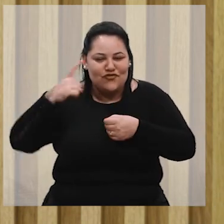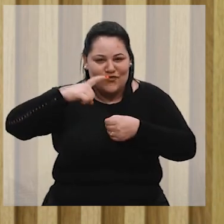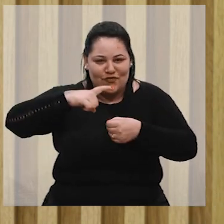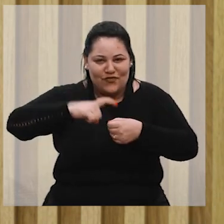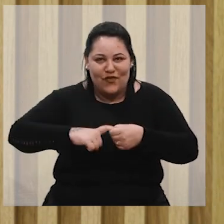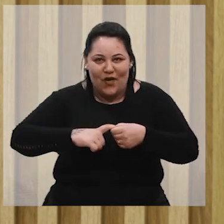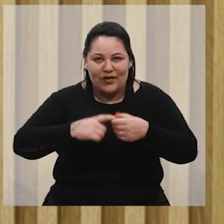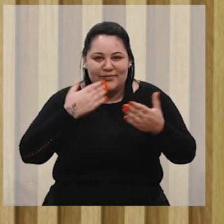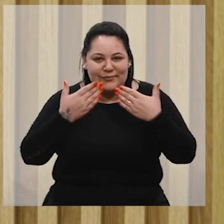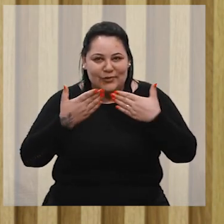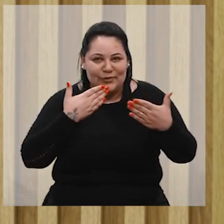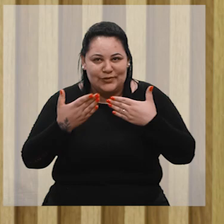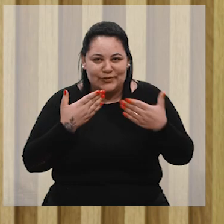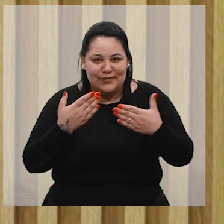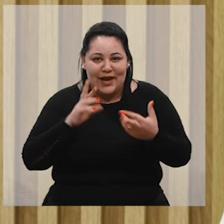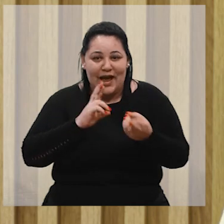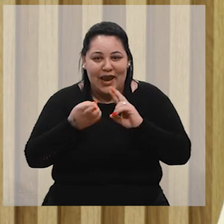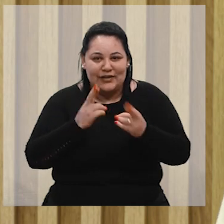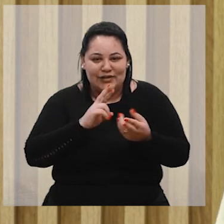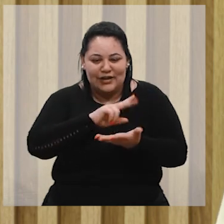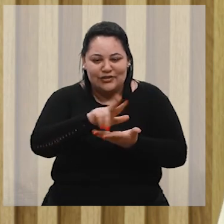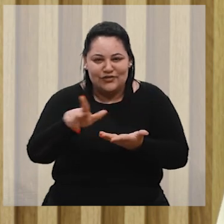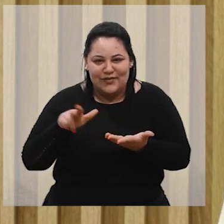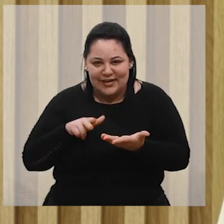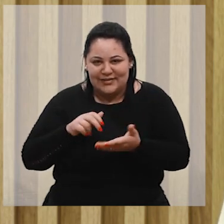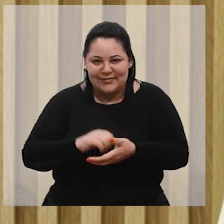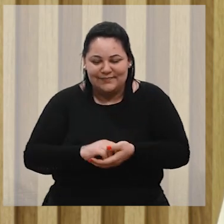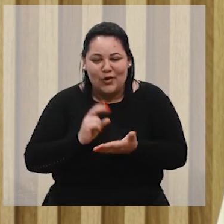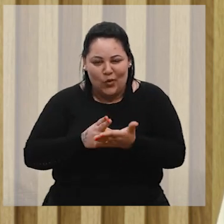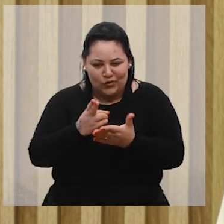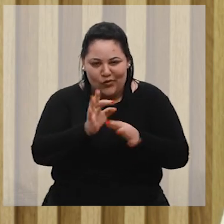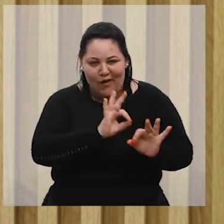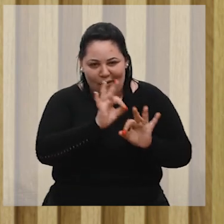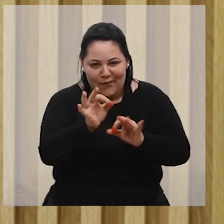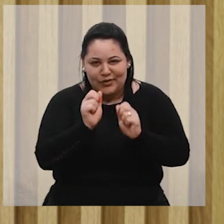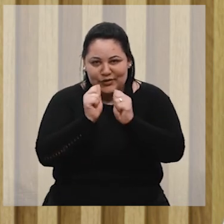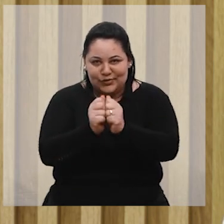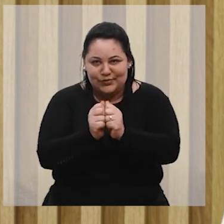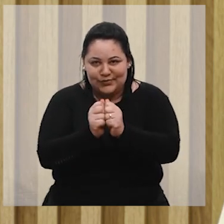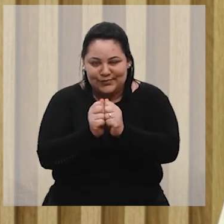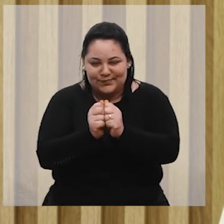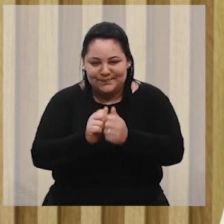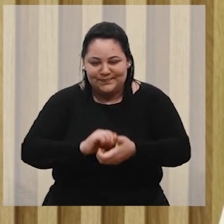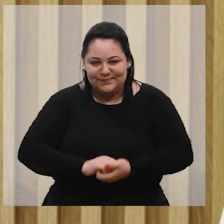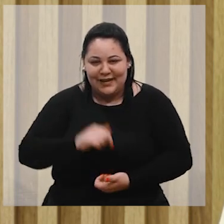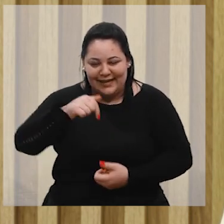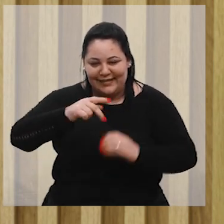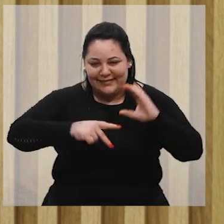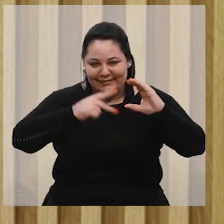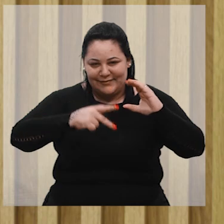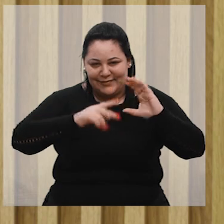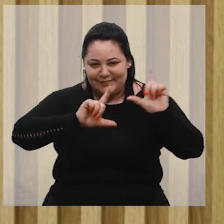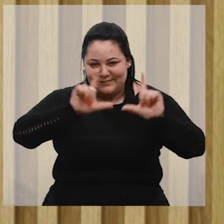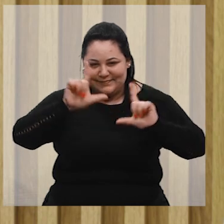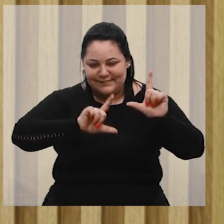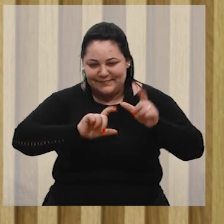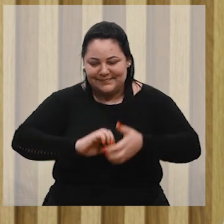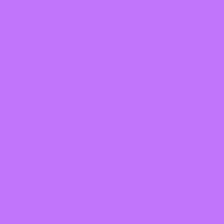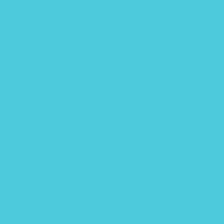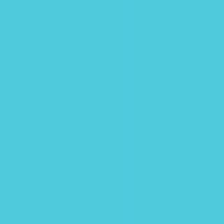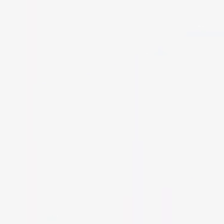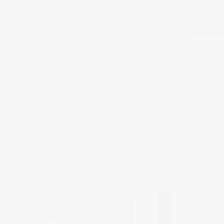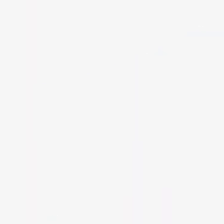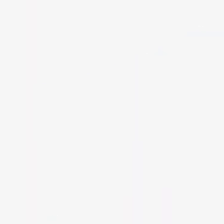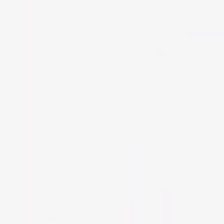para o segundo bloco as discussões a respeito da diversidade. Continue conosco, Roda de Saberes, aqui na TV